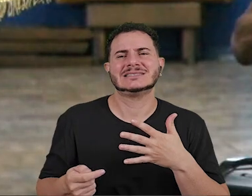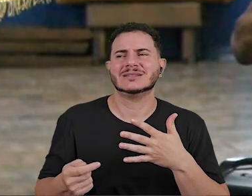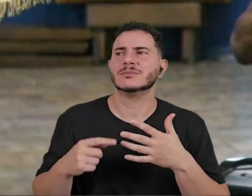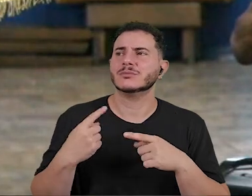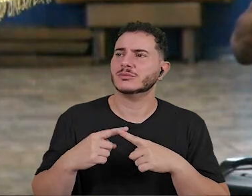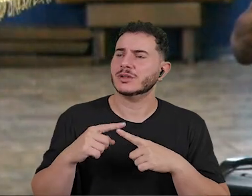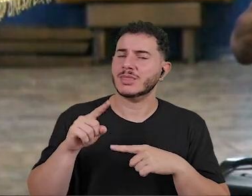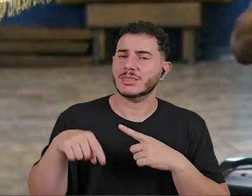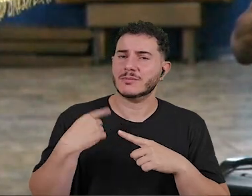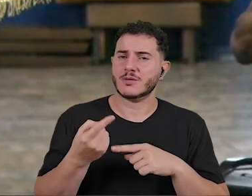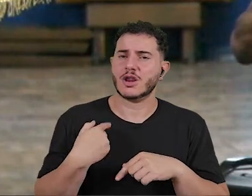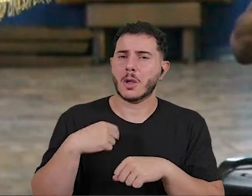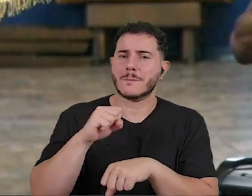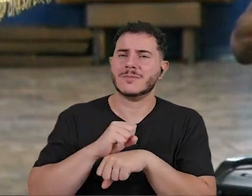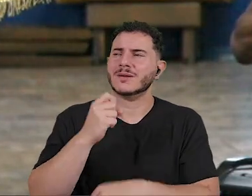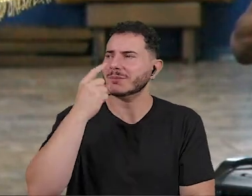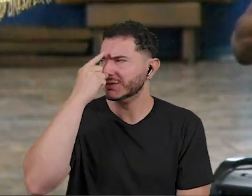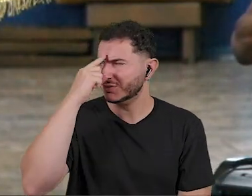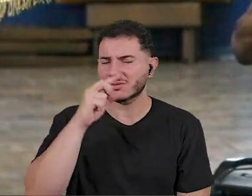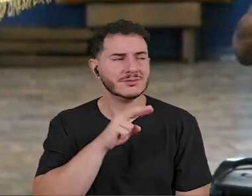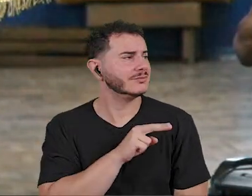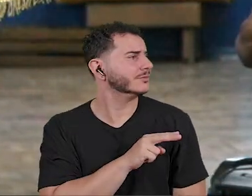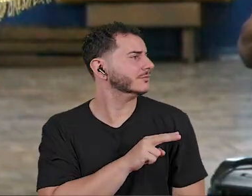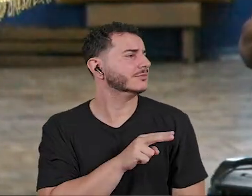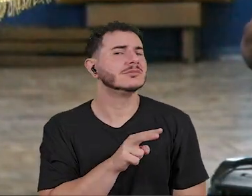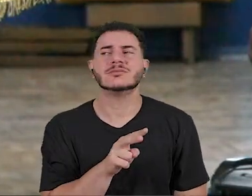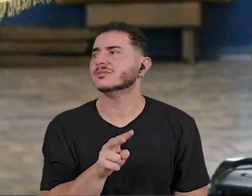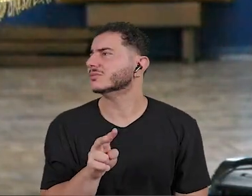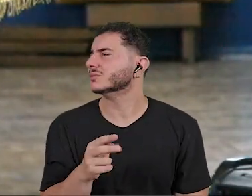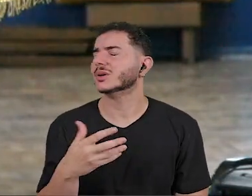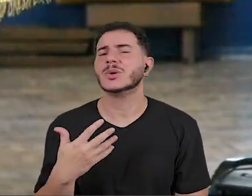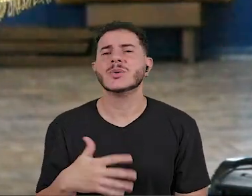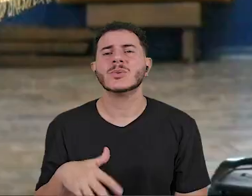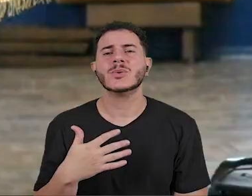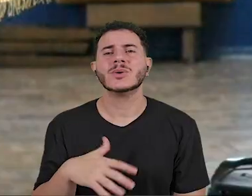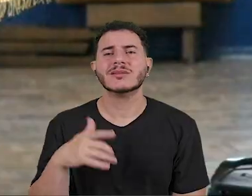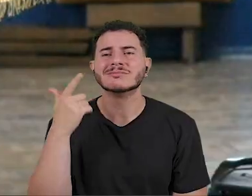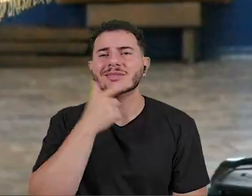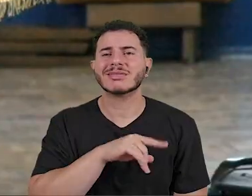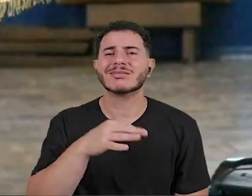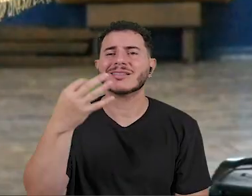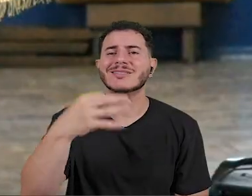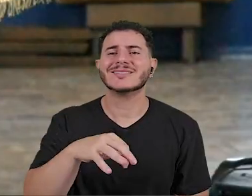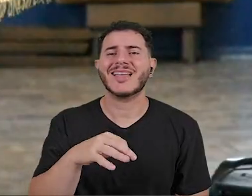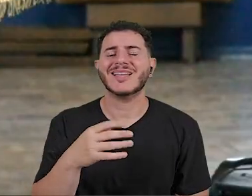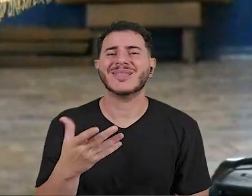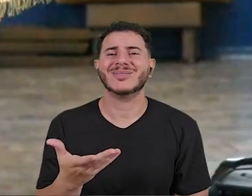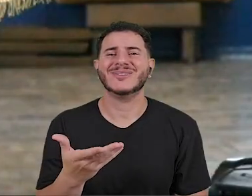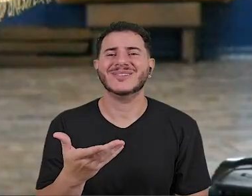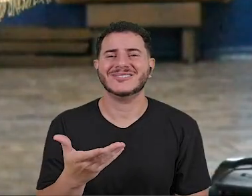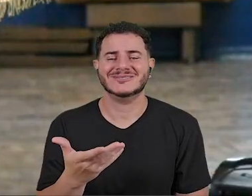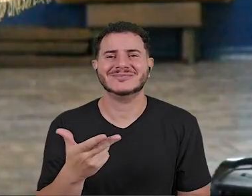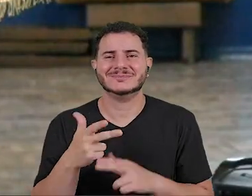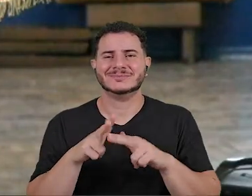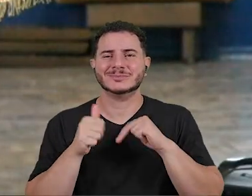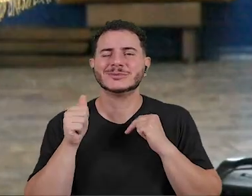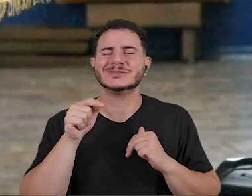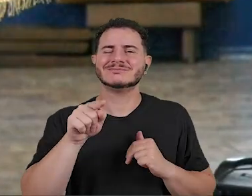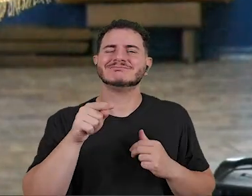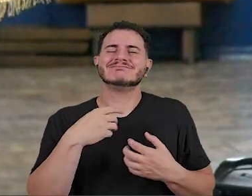vem dando certo, porque eu digo muito para o nosso povo